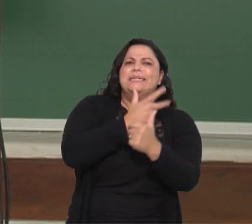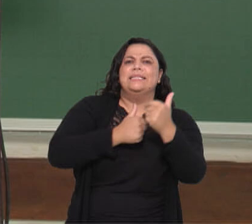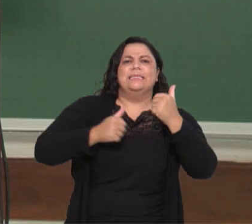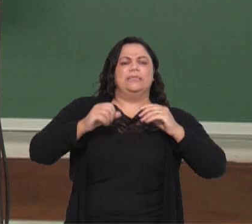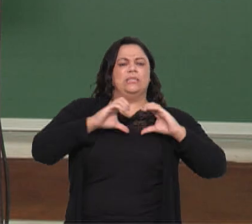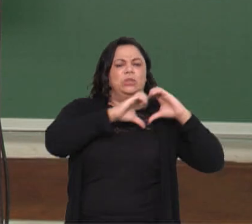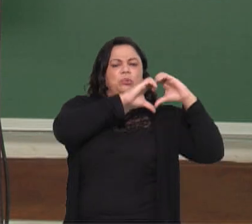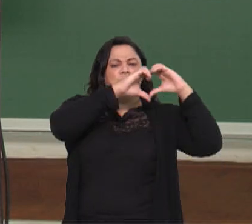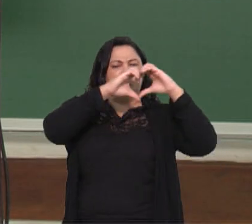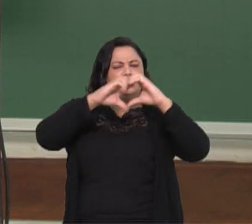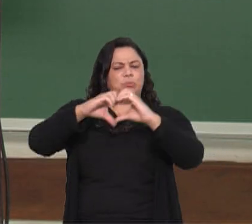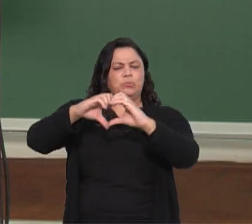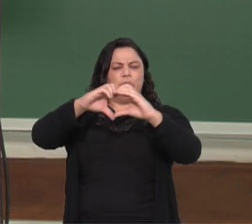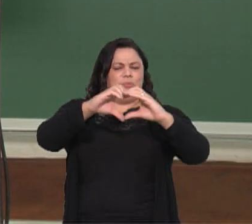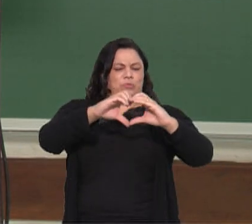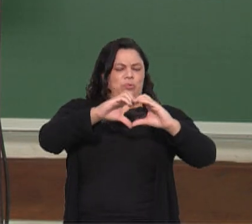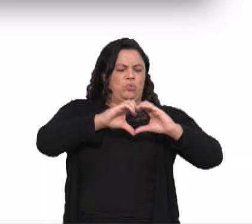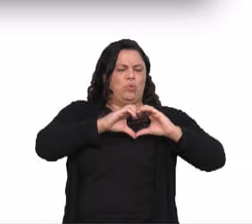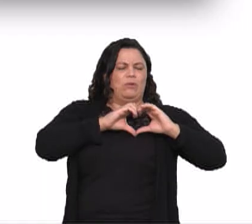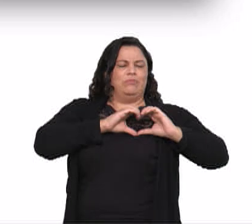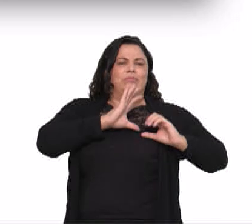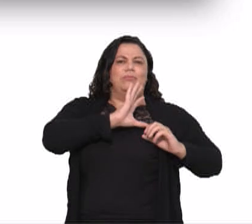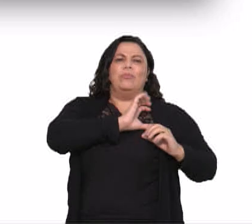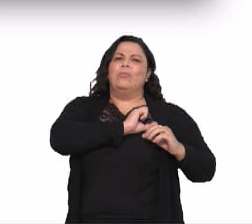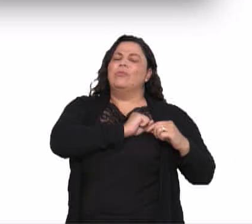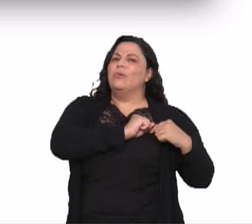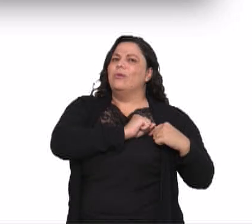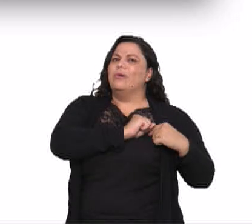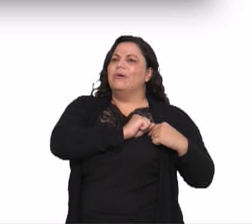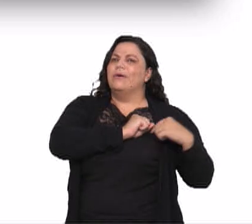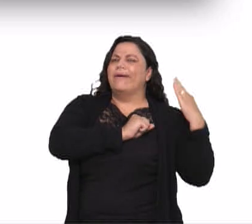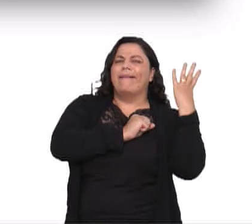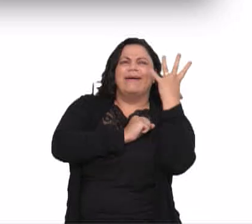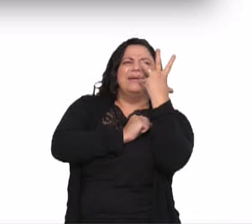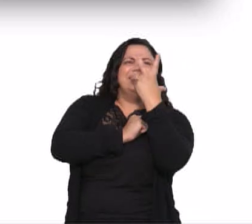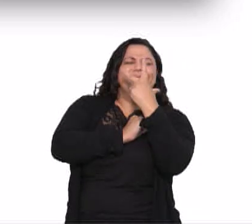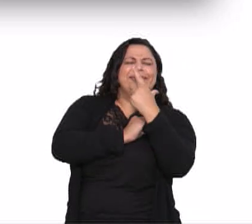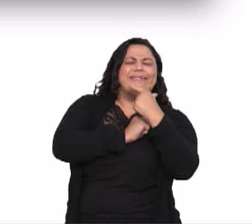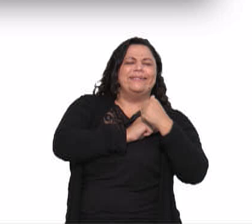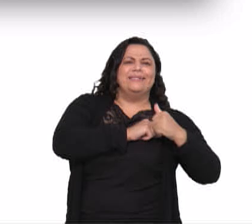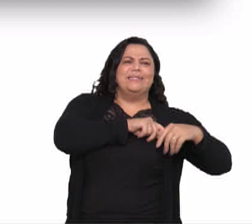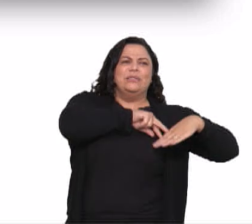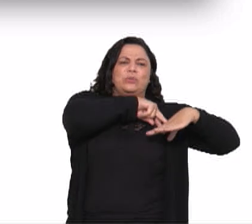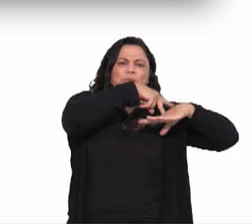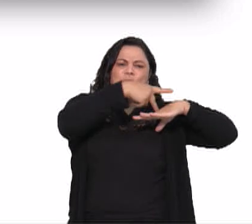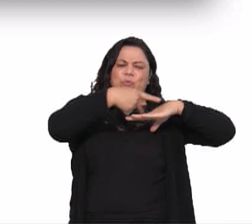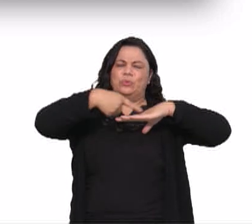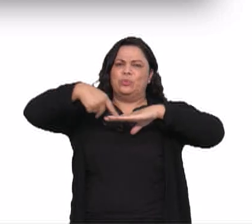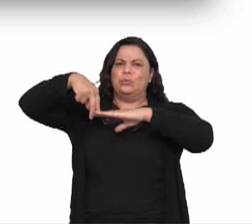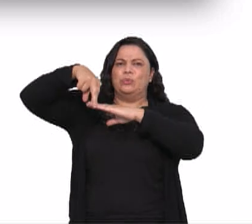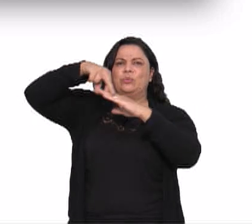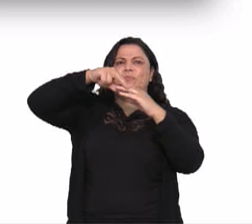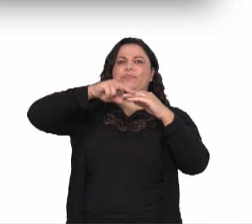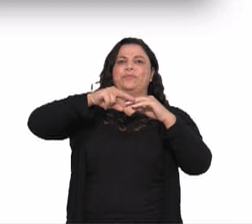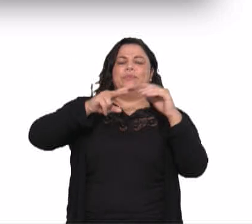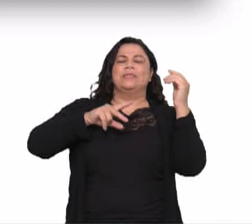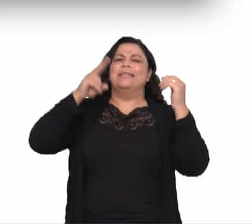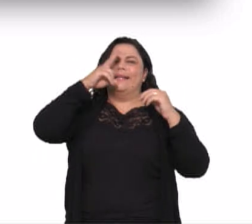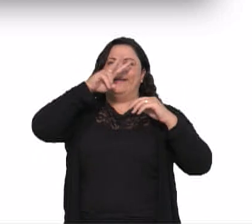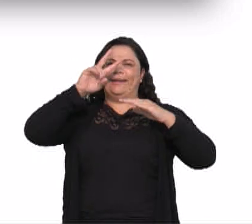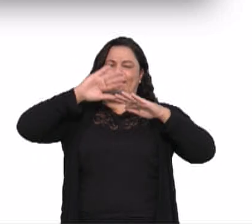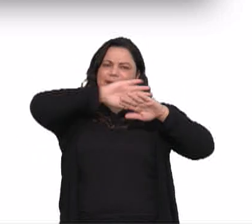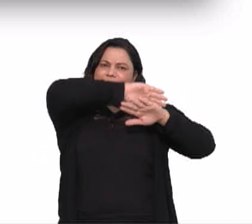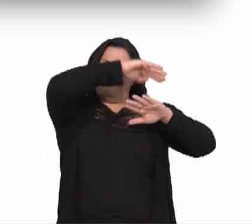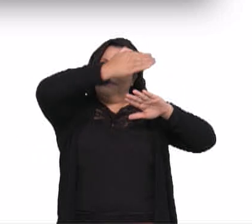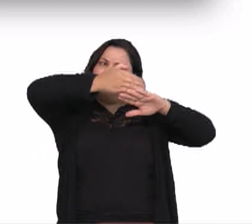pessoa, enfim, e em vista daquele belo, subir sempre, né? Lembra da montanha que nós vimos na outra aula, né? Subir